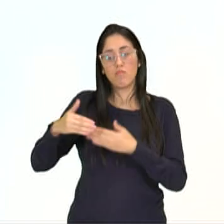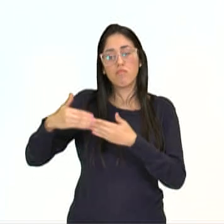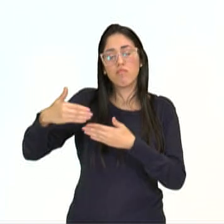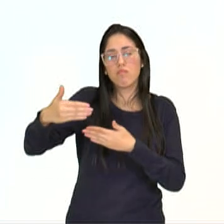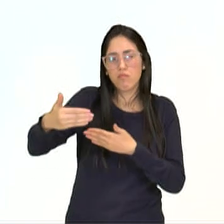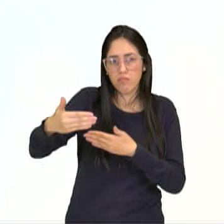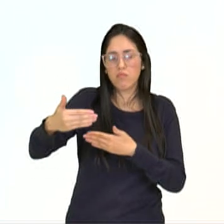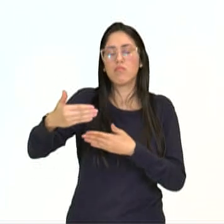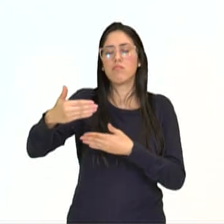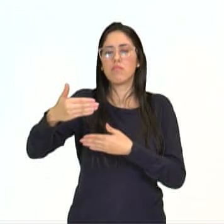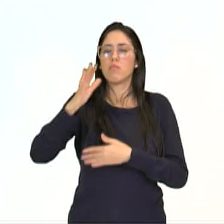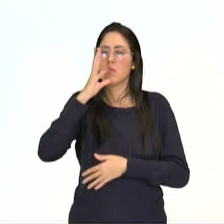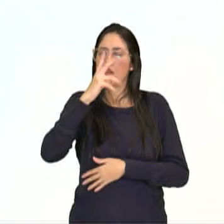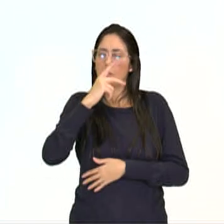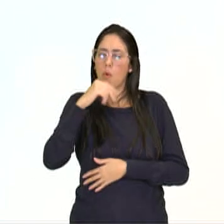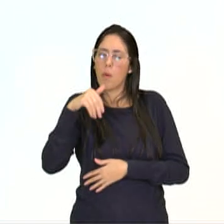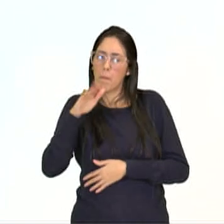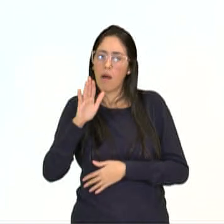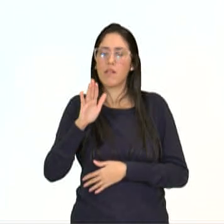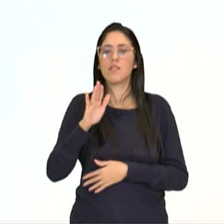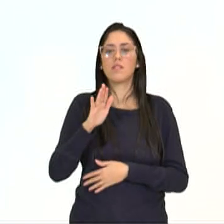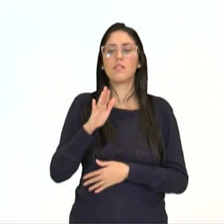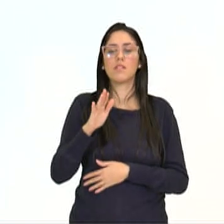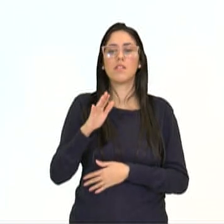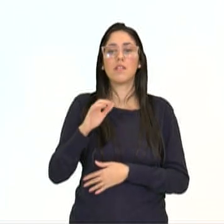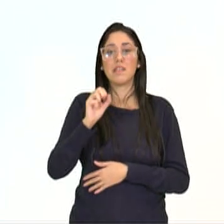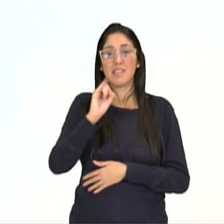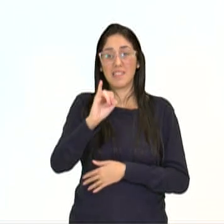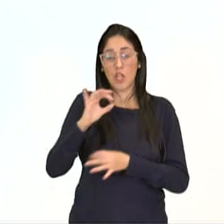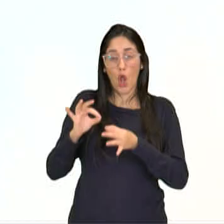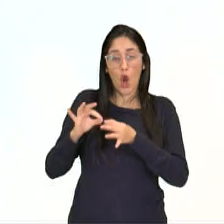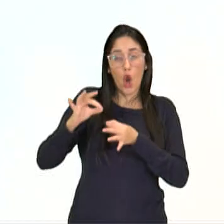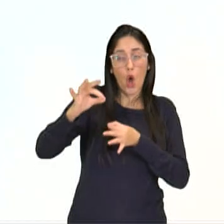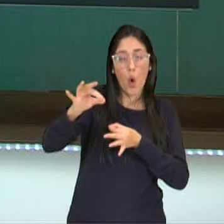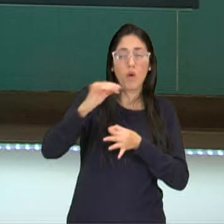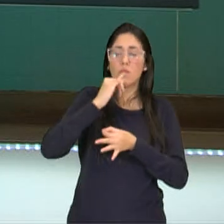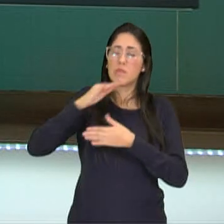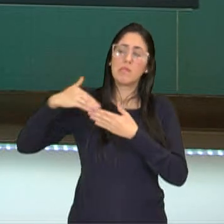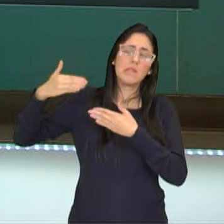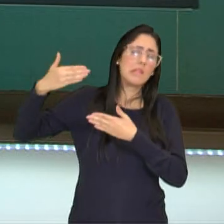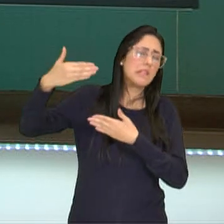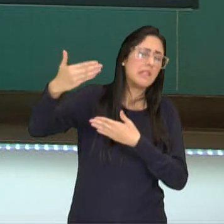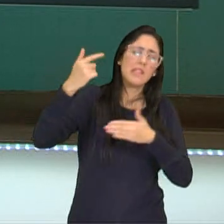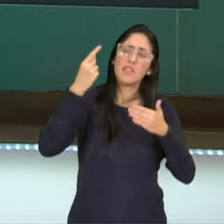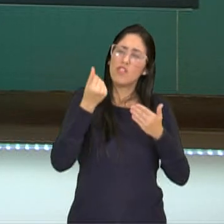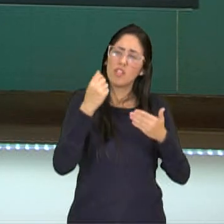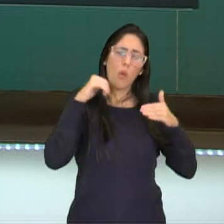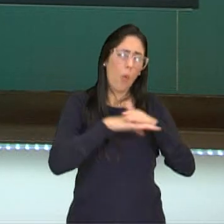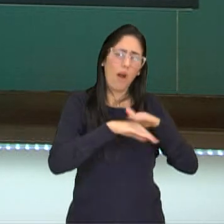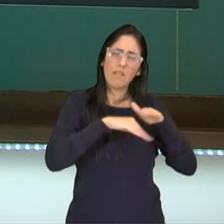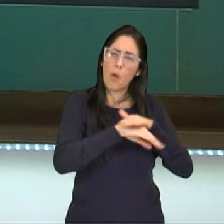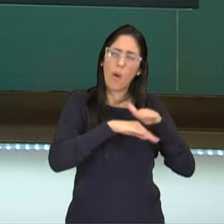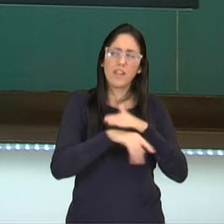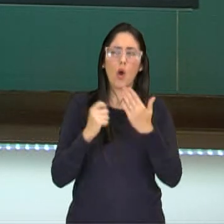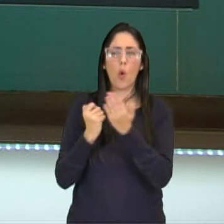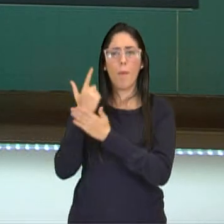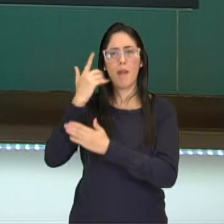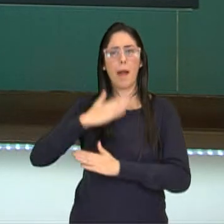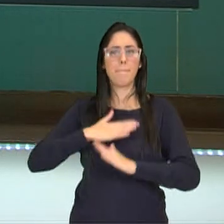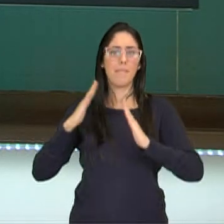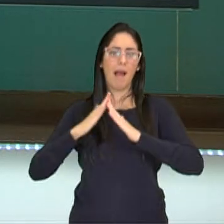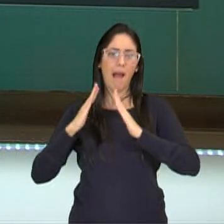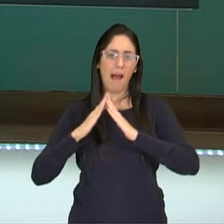longo prazo, por exemplo, seria um planejamento, por exemplo, da compra da casa própria. Você vai ter que guardar um pouco, para daí você